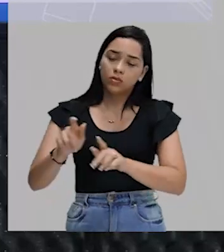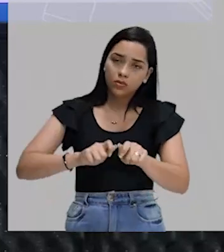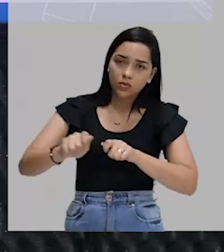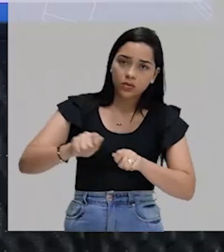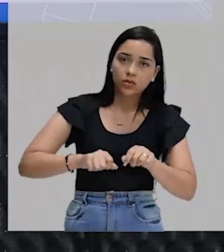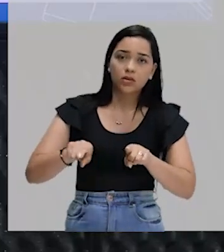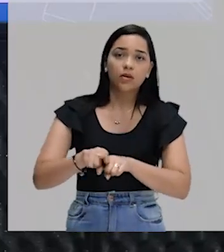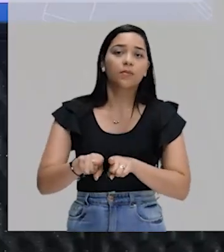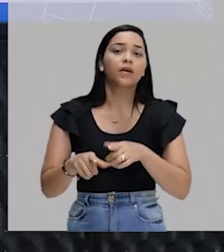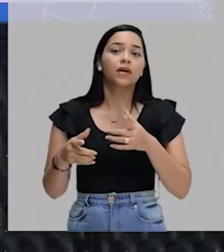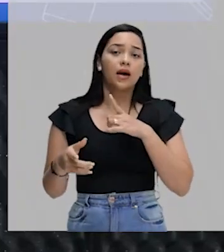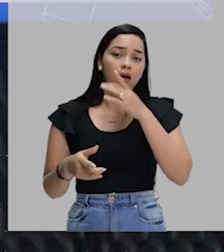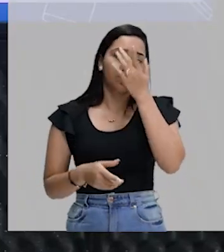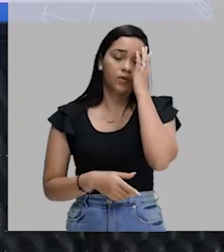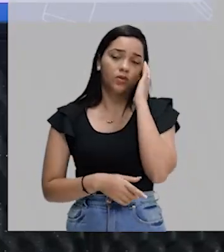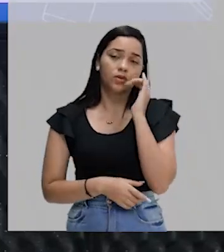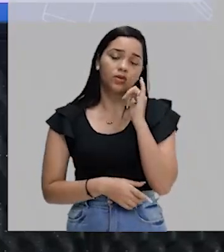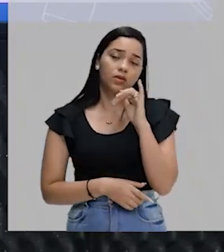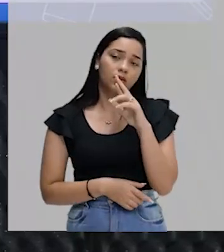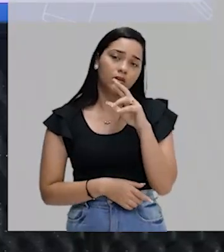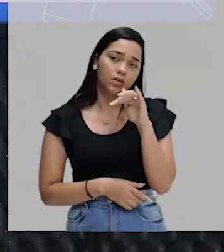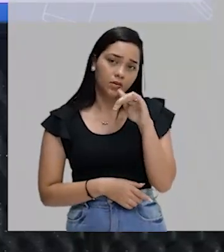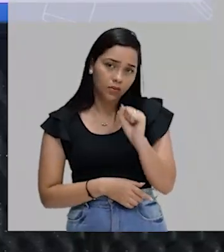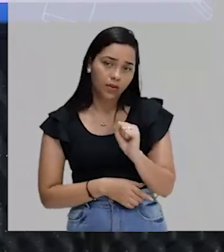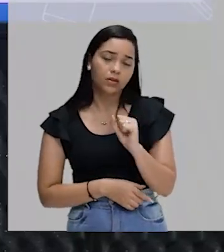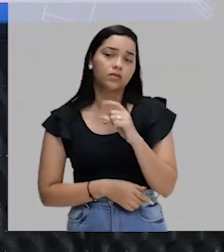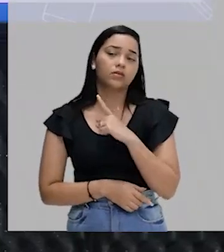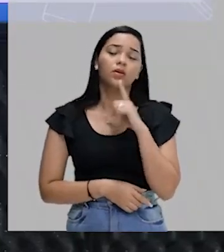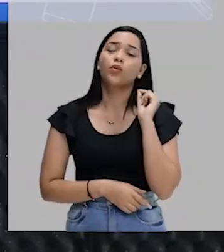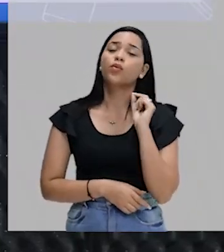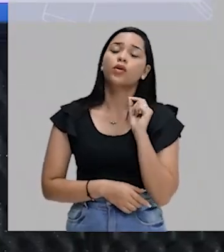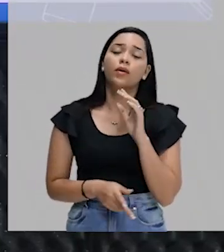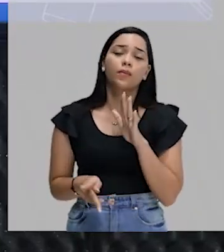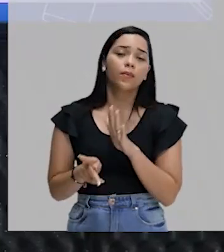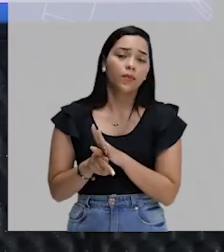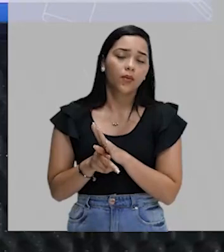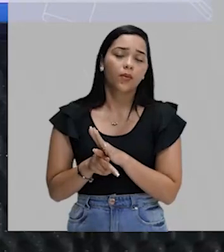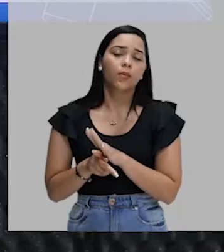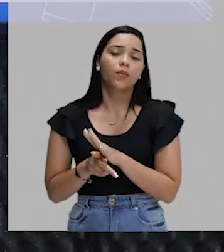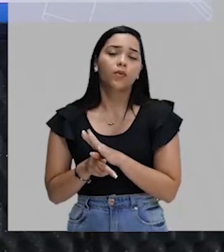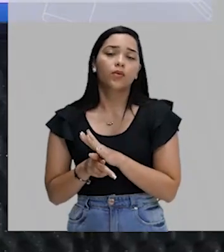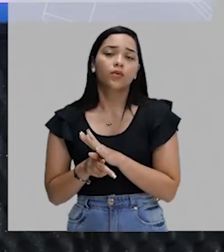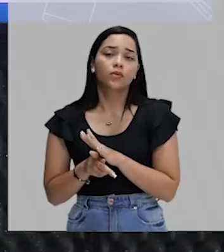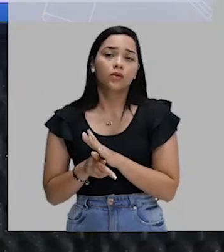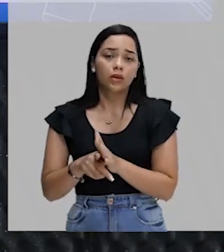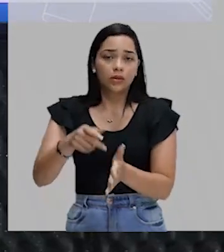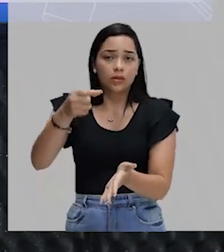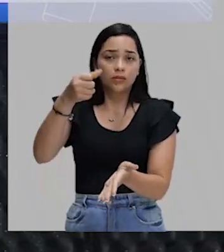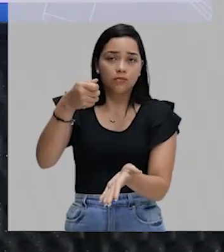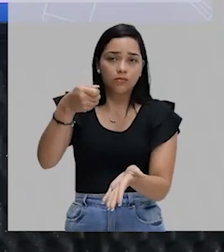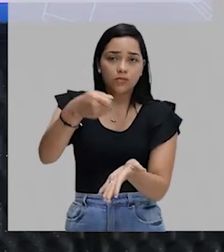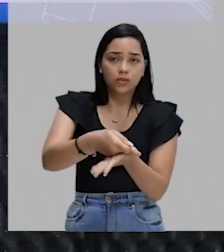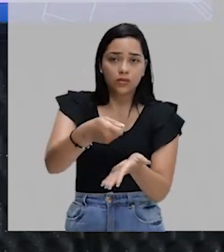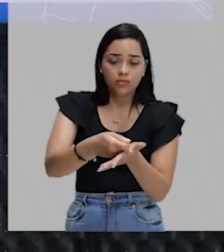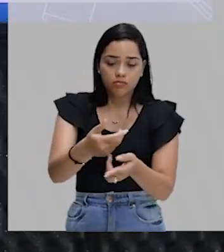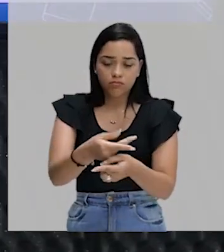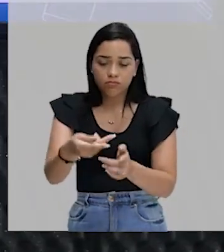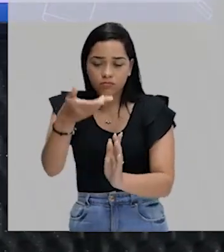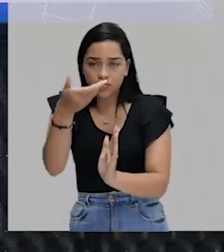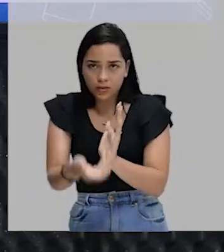controlada pelos ibéricos a partir do quê? A partir da imposição, da